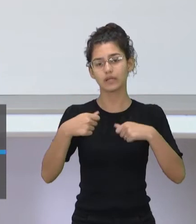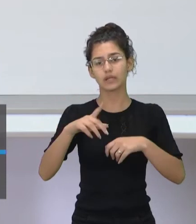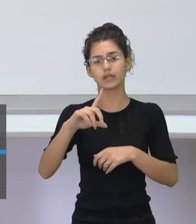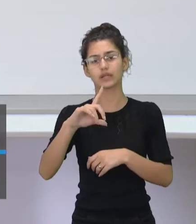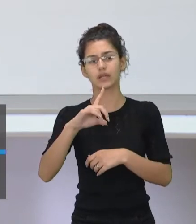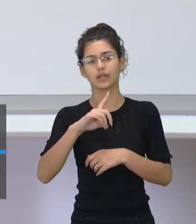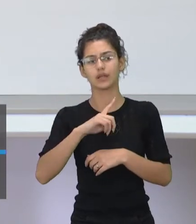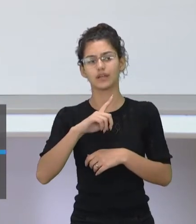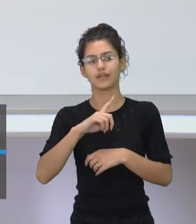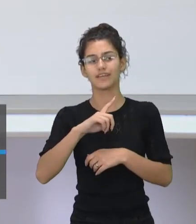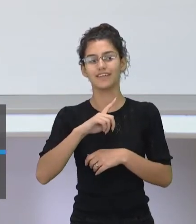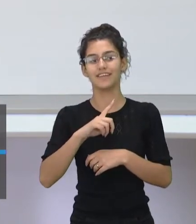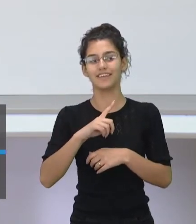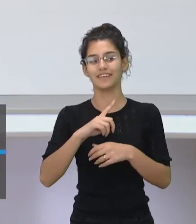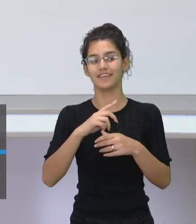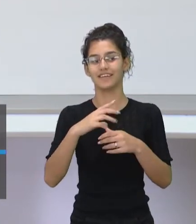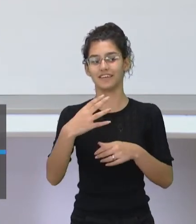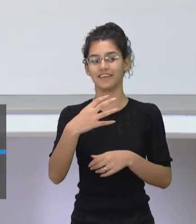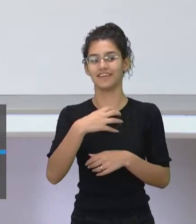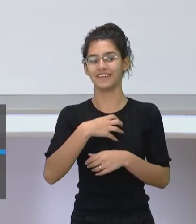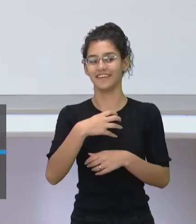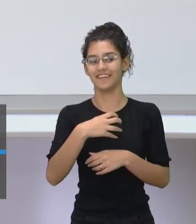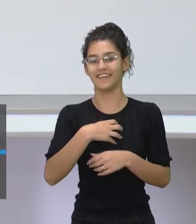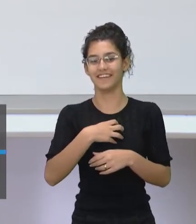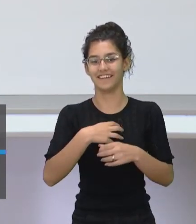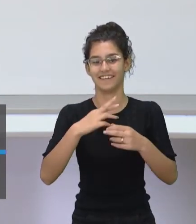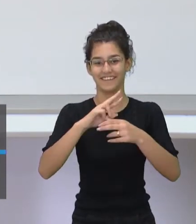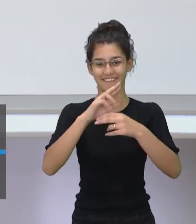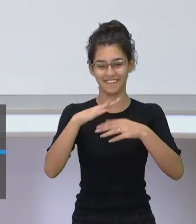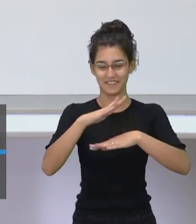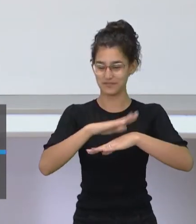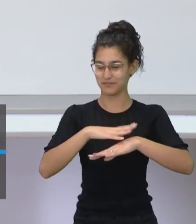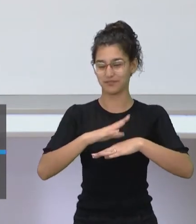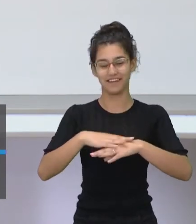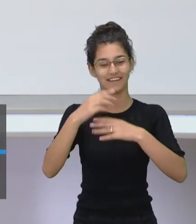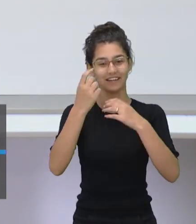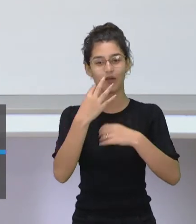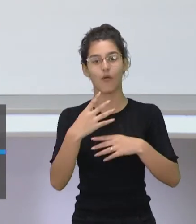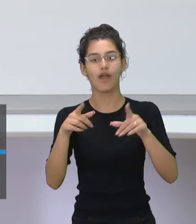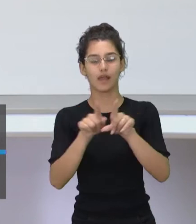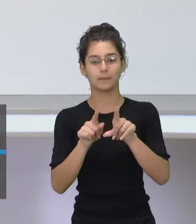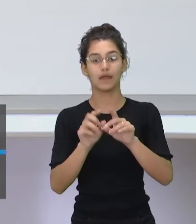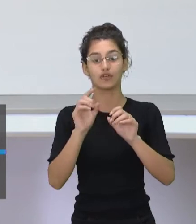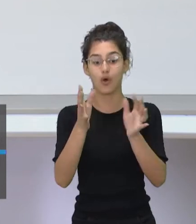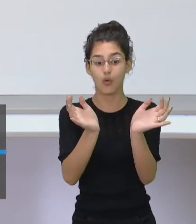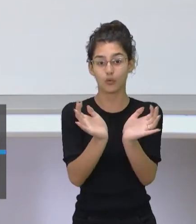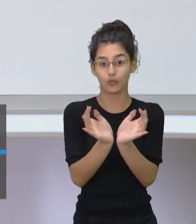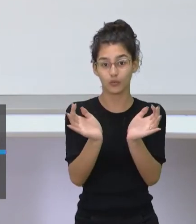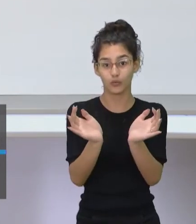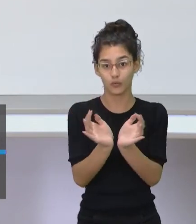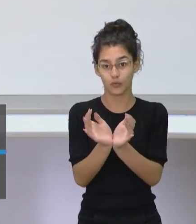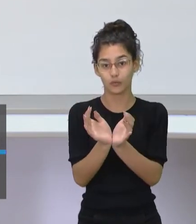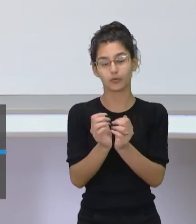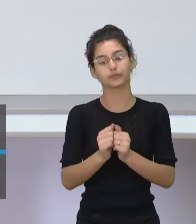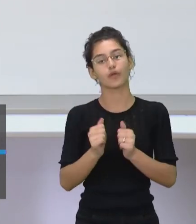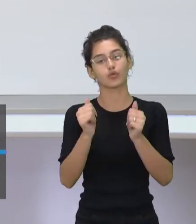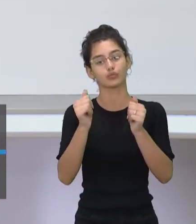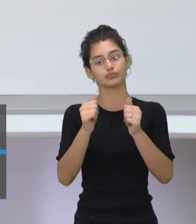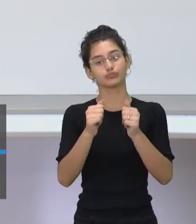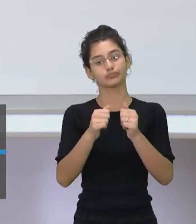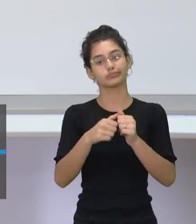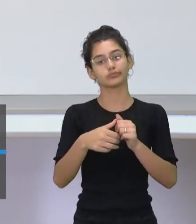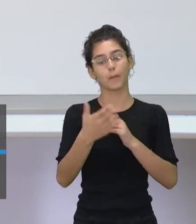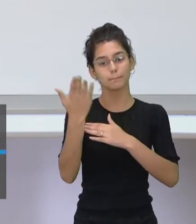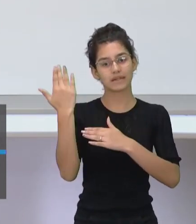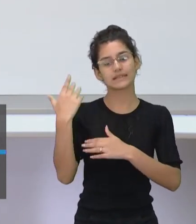ter o mesmo fenótipo, sabe? A mesma cor, a mesma pele. Na realidade, basta esse grupo pertencer a um passado